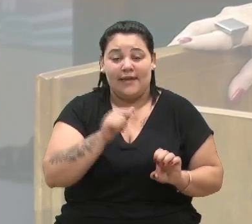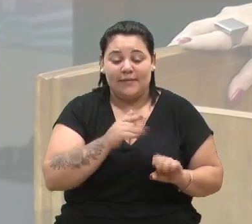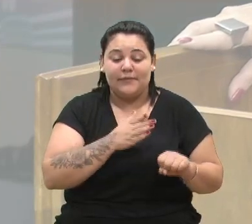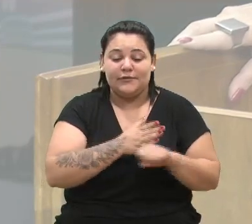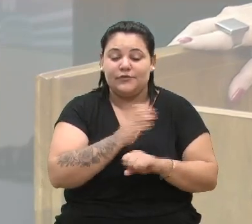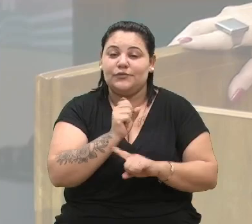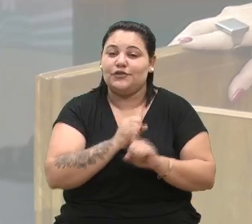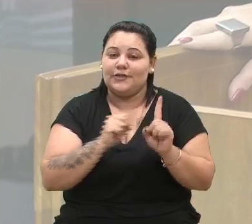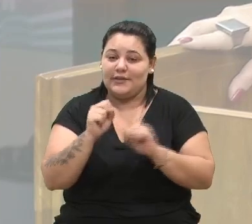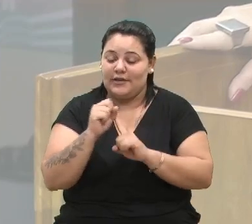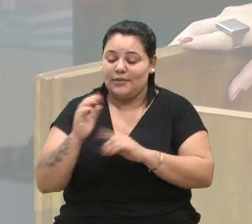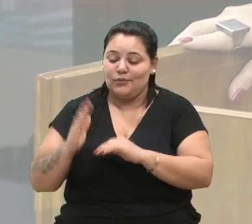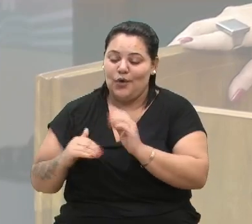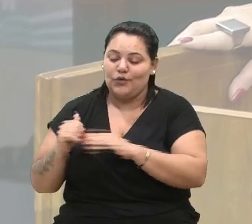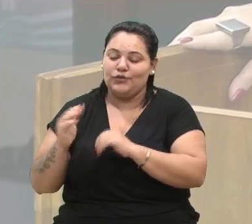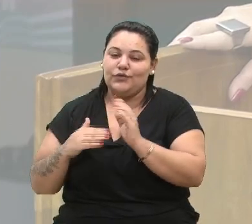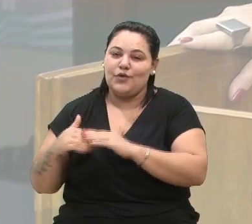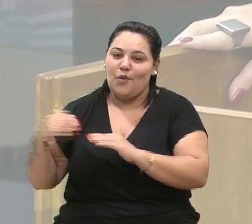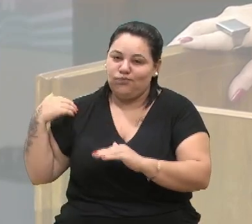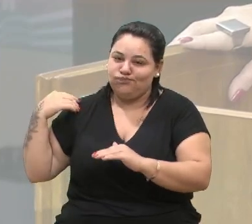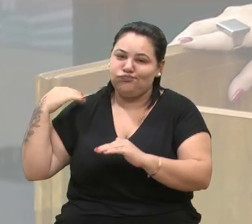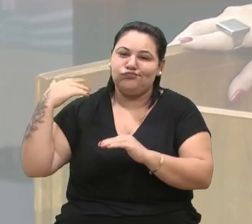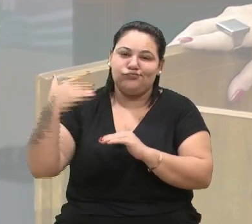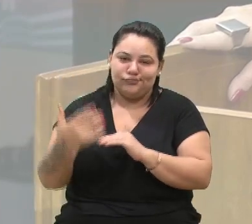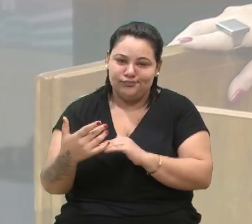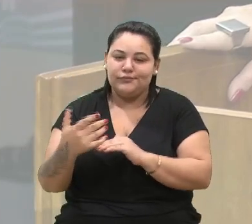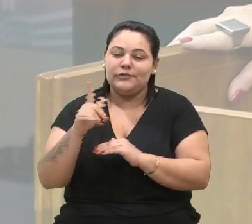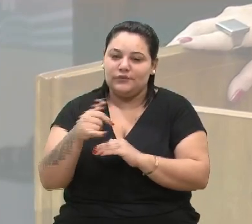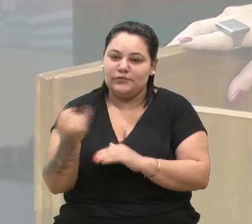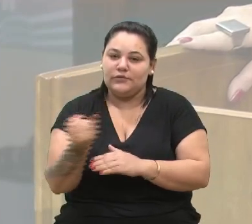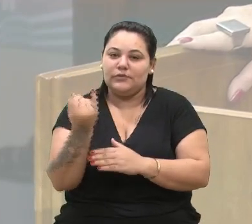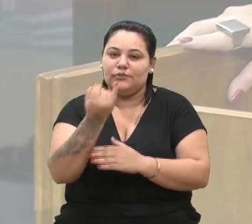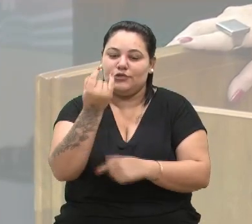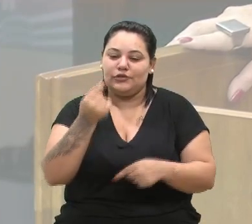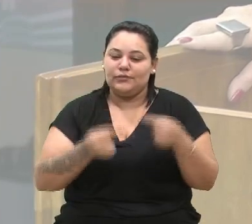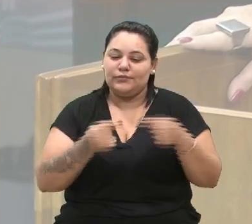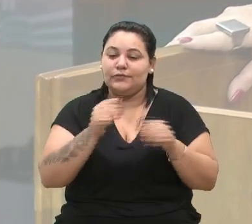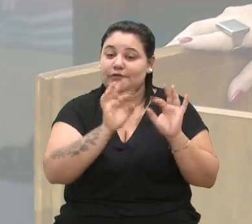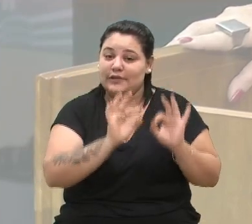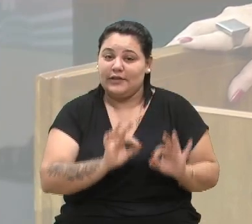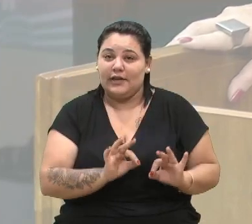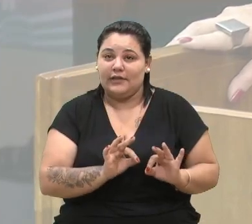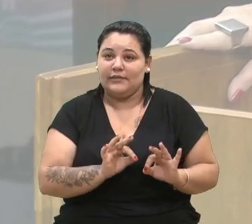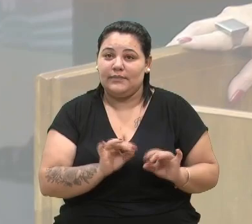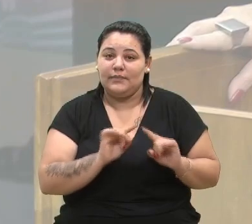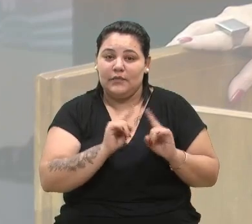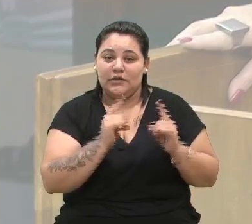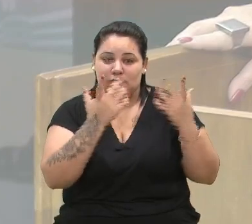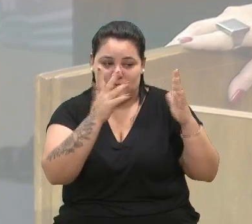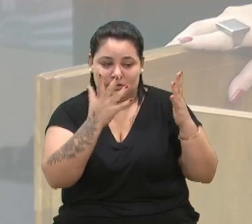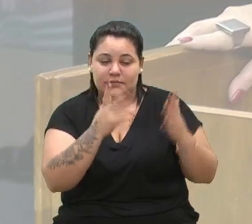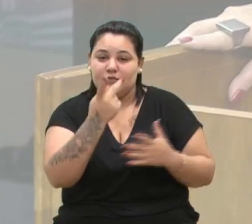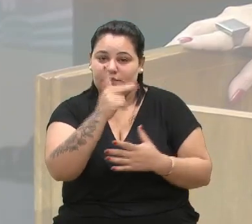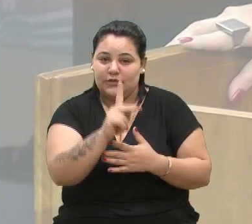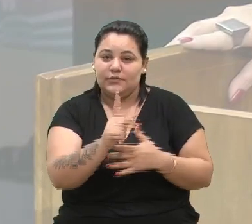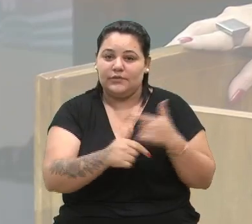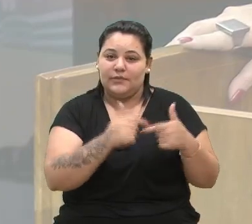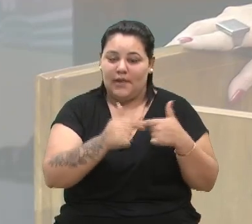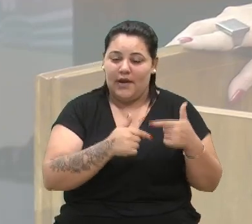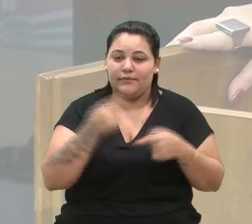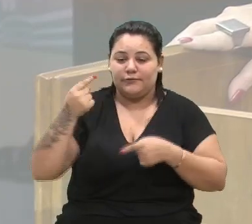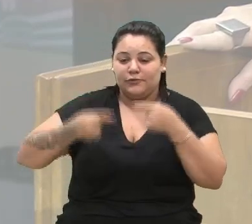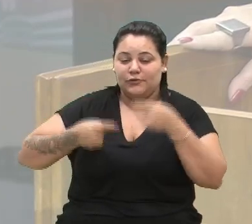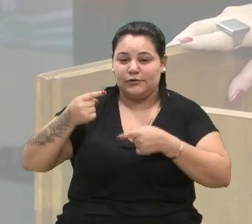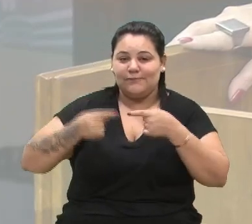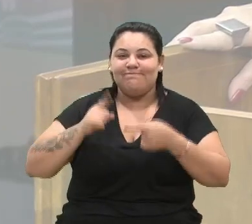construída a vida inteira, né? Então, é importante esse detalhe, mas lhe parabenizo por esse debate. Aqui é uma